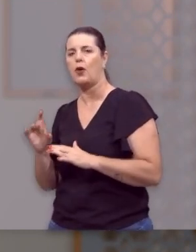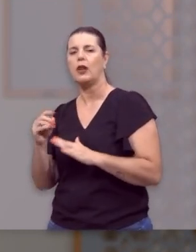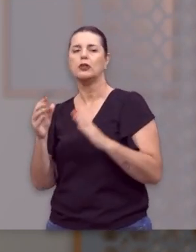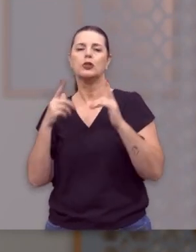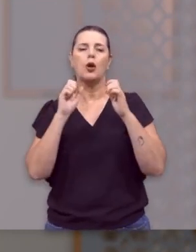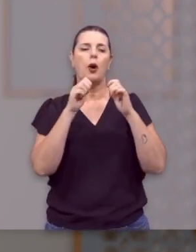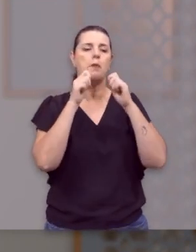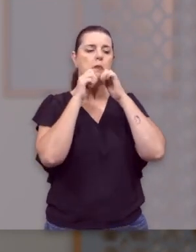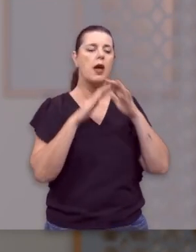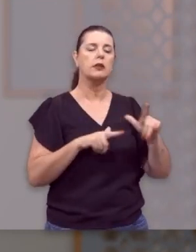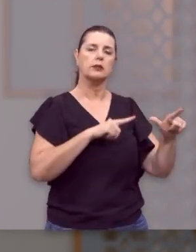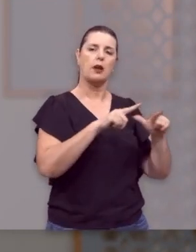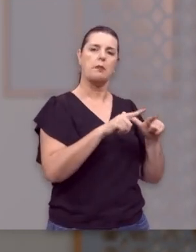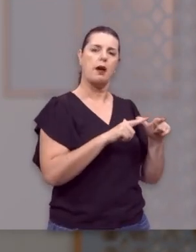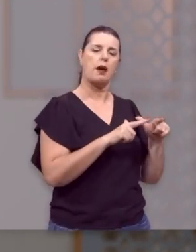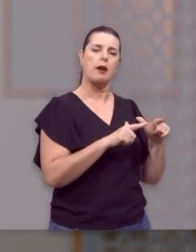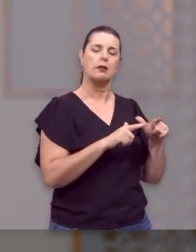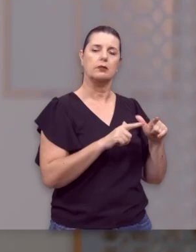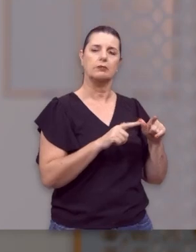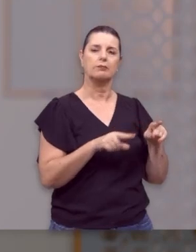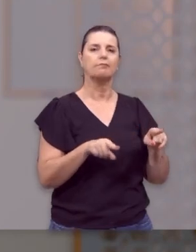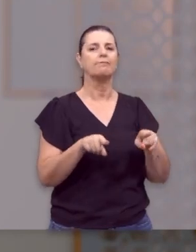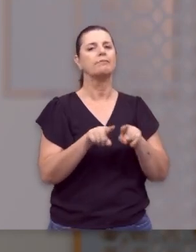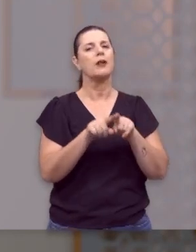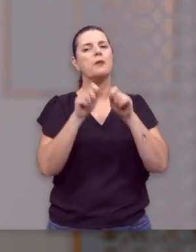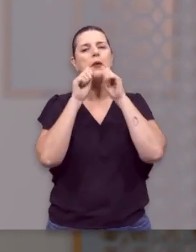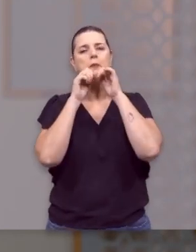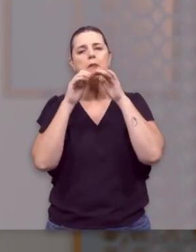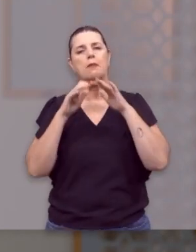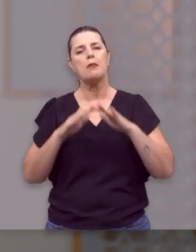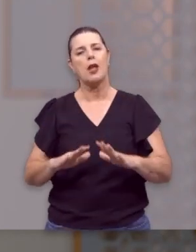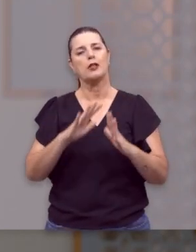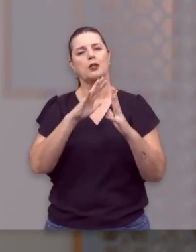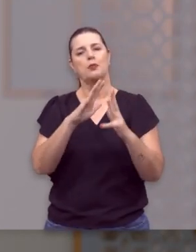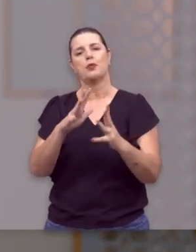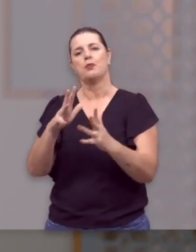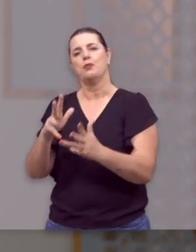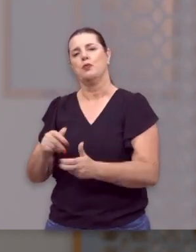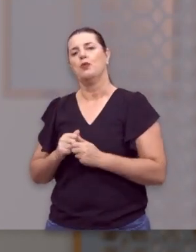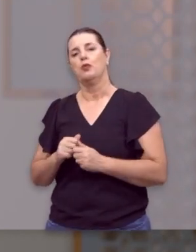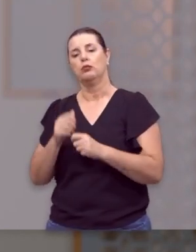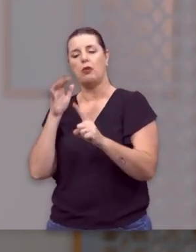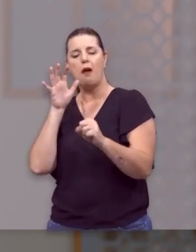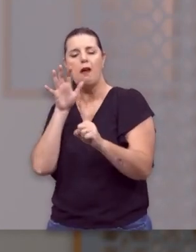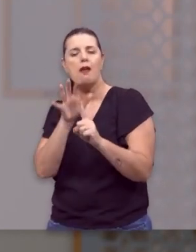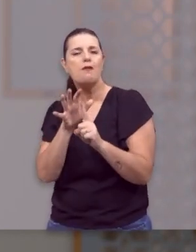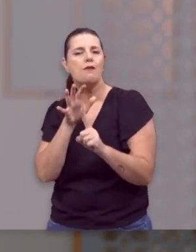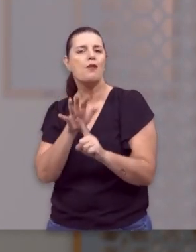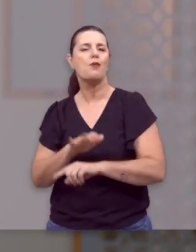seu trabalho, ele é uma bênção para o mundo. Sua influência